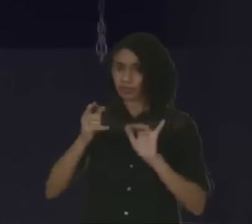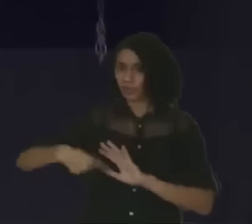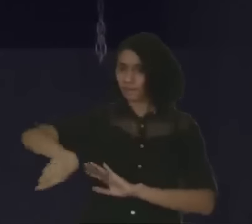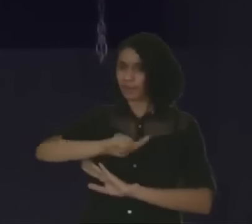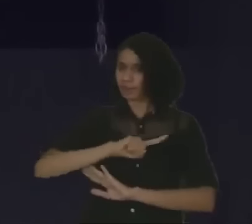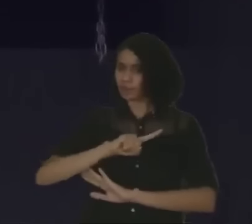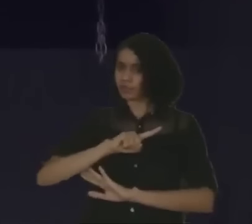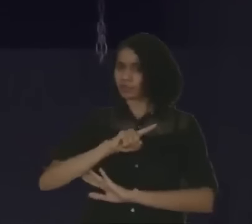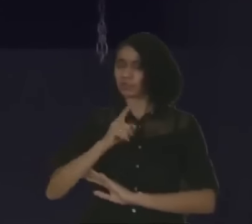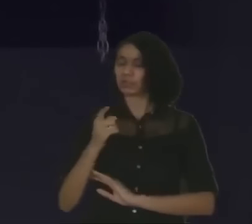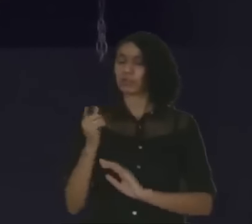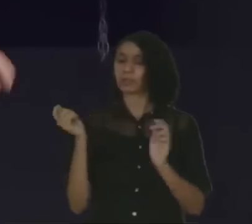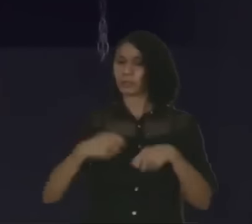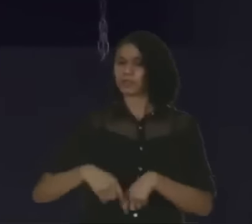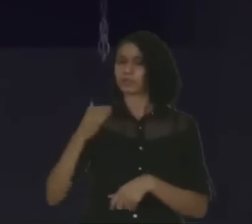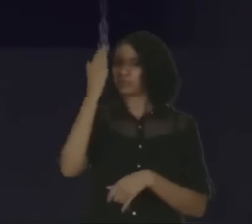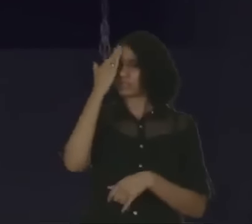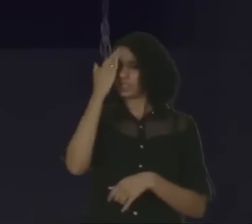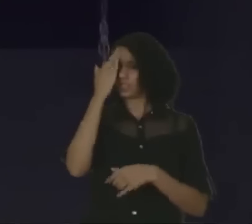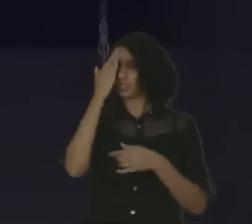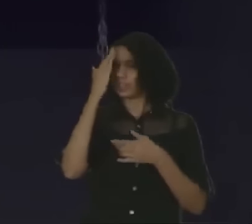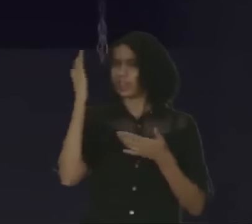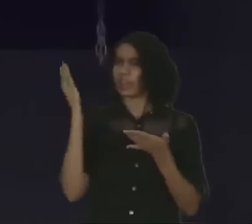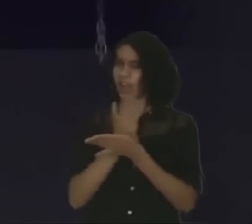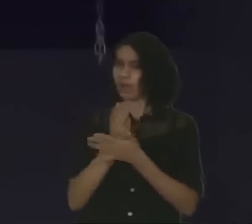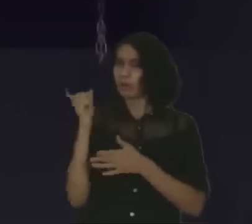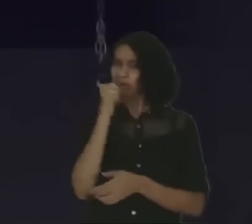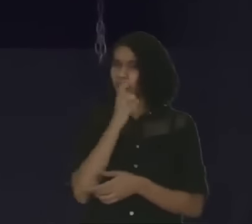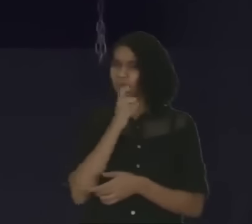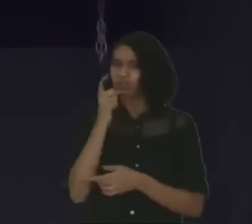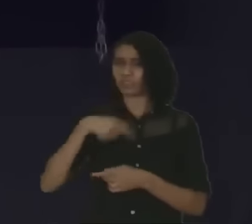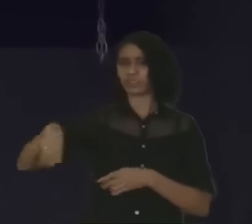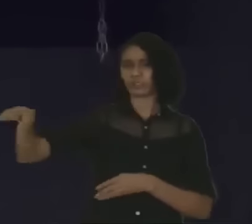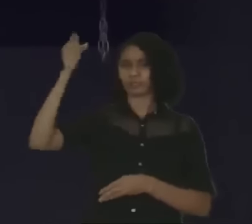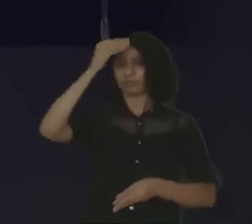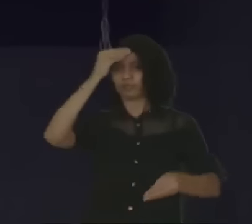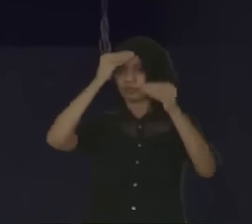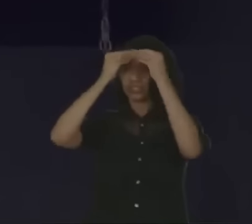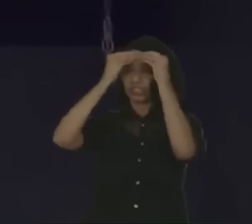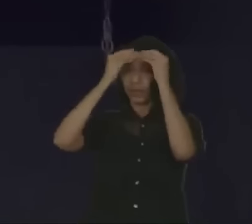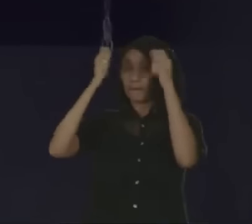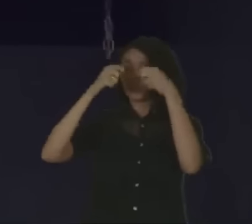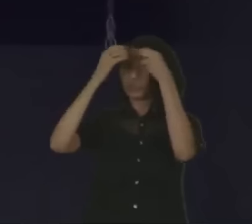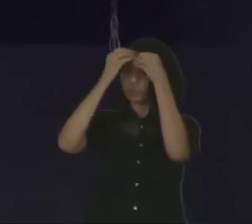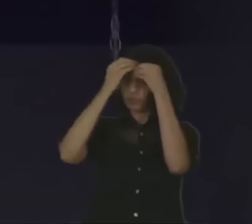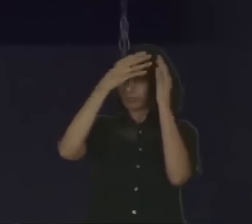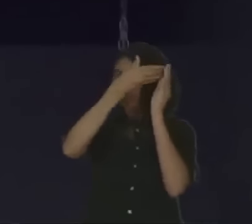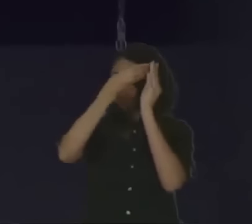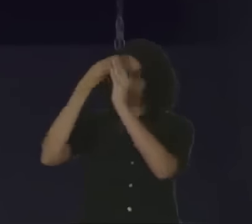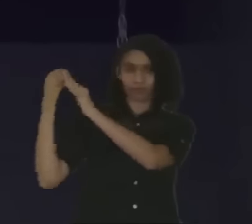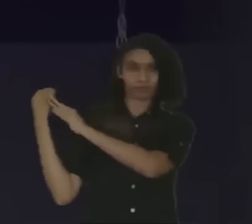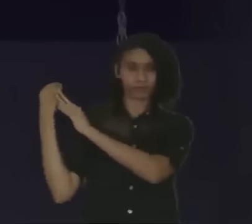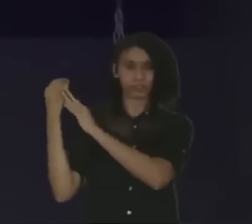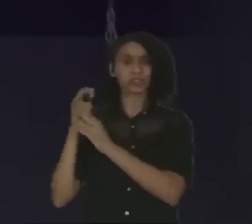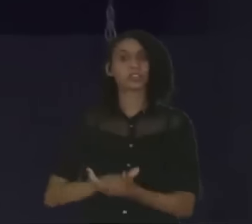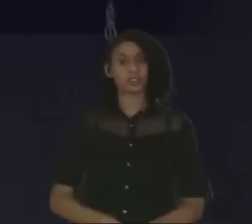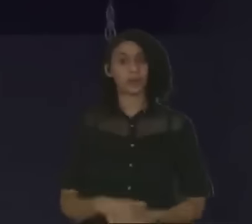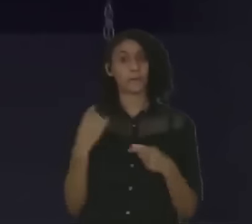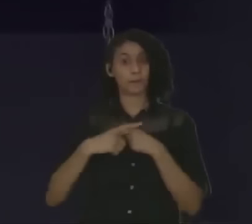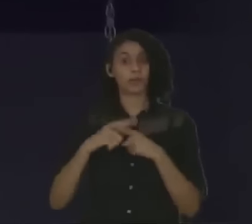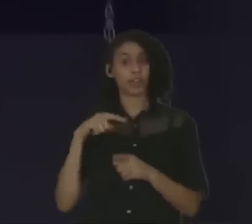alguns paradigmas Alguns sofis mas algumas mentiras que foram colocadas na sua mente sobre o que é ter uma vida íntima com Deus para